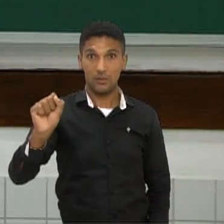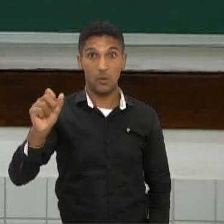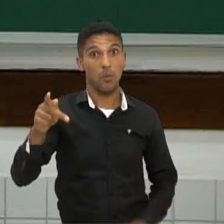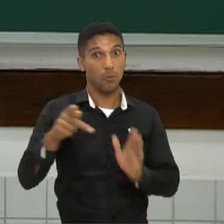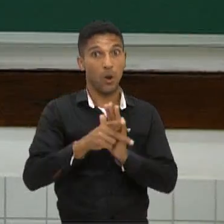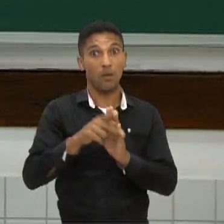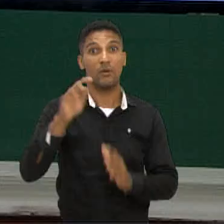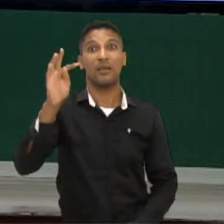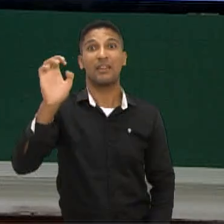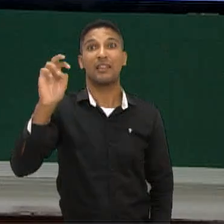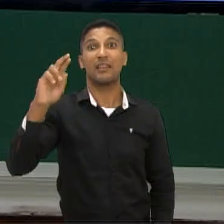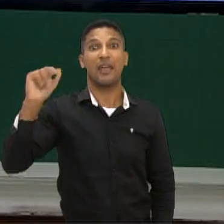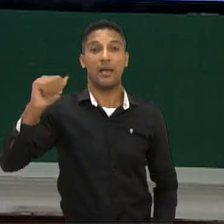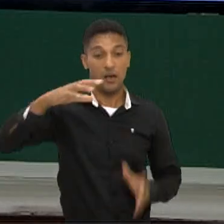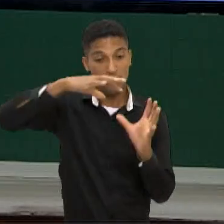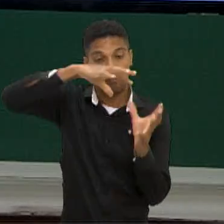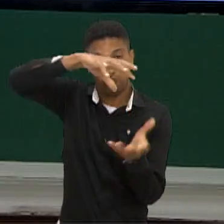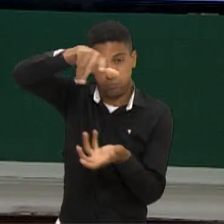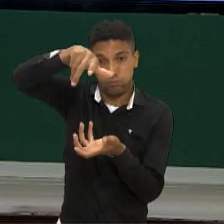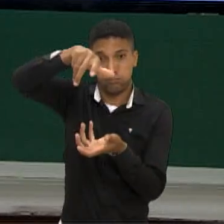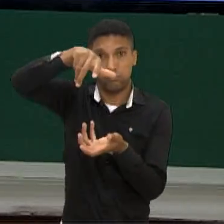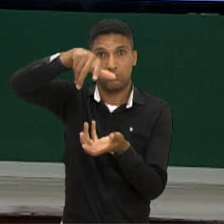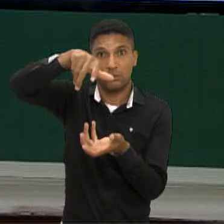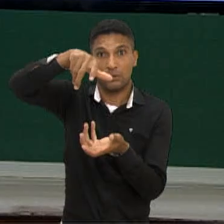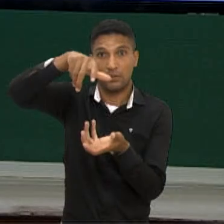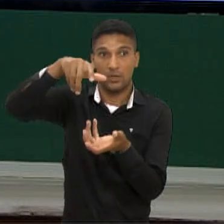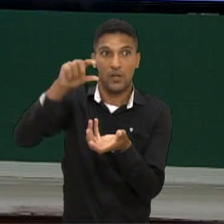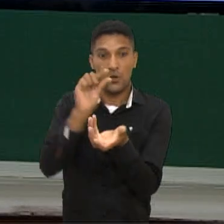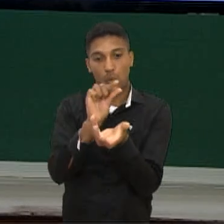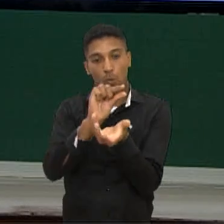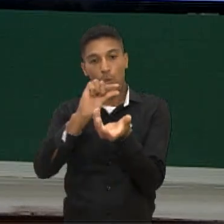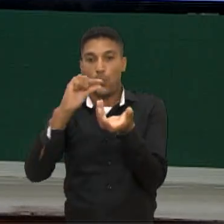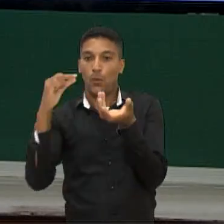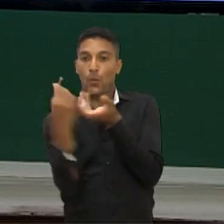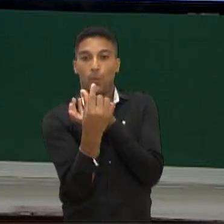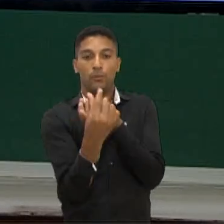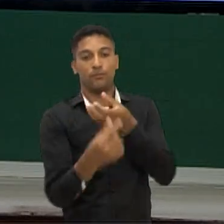trópico do Equador, me desculpem. Olha aqui, a linha do Equador,